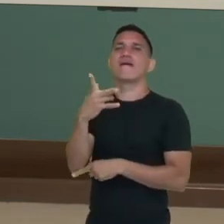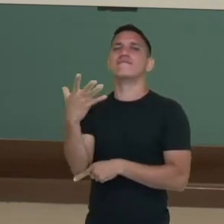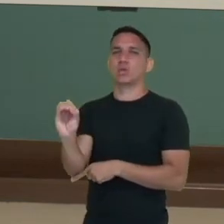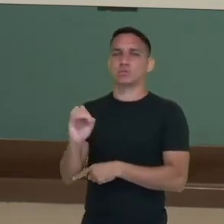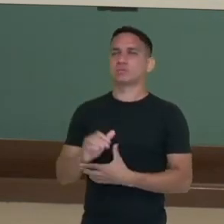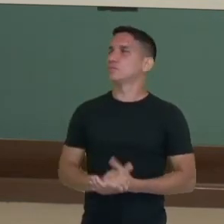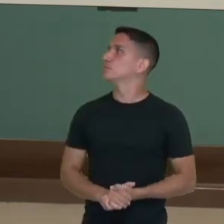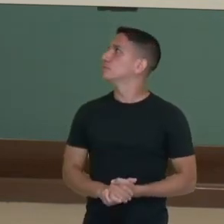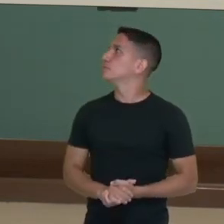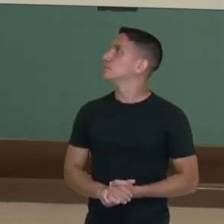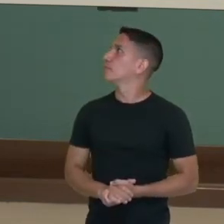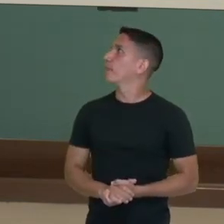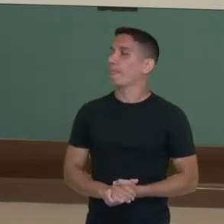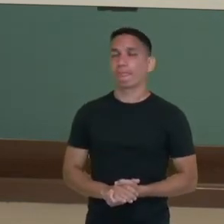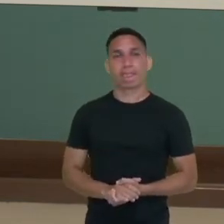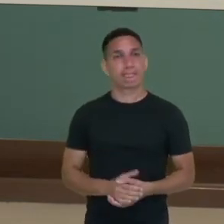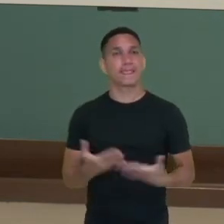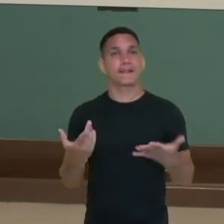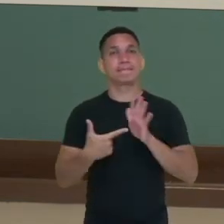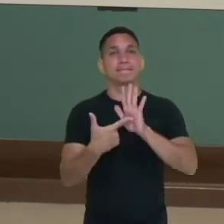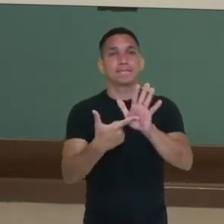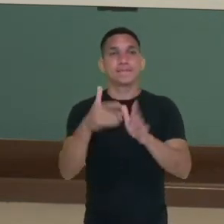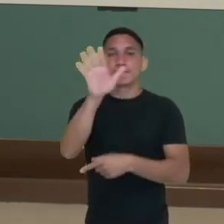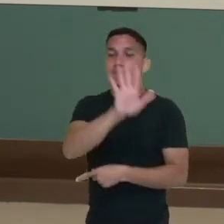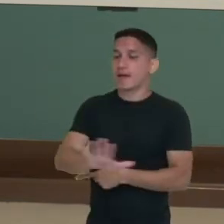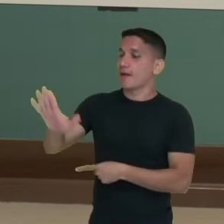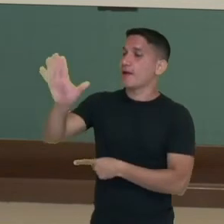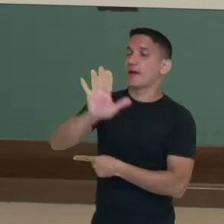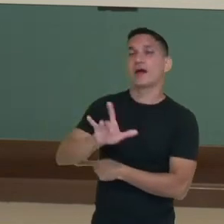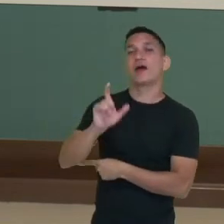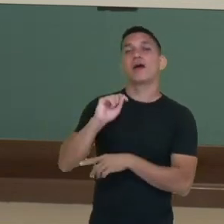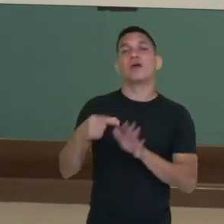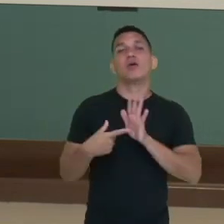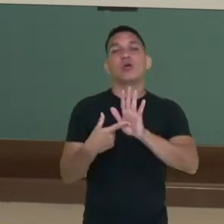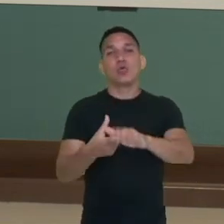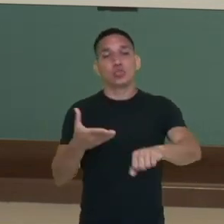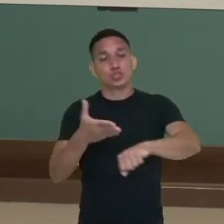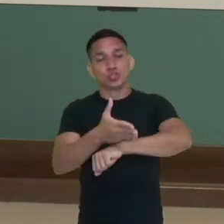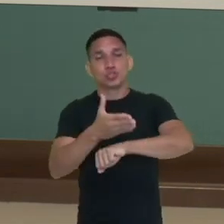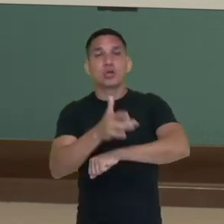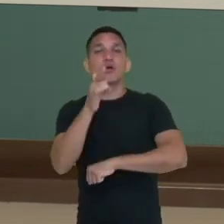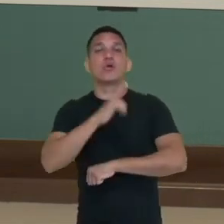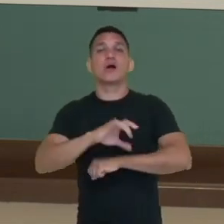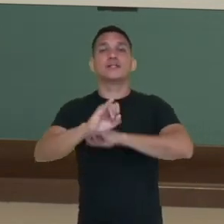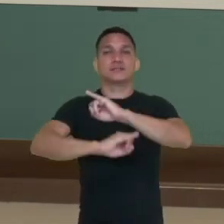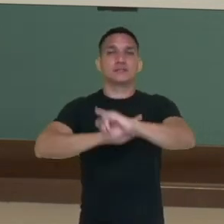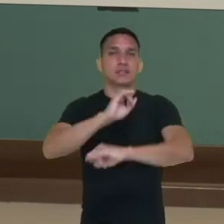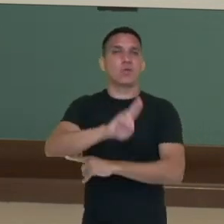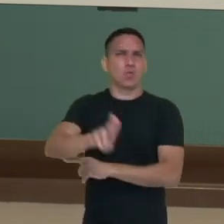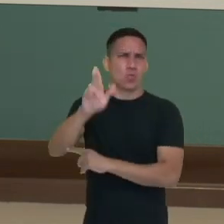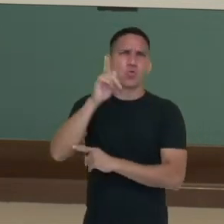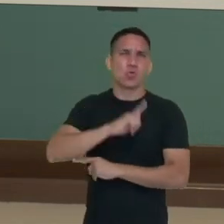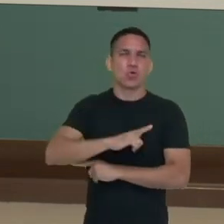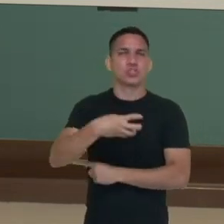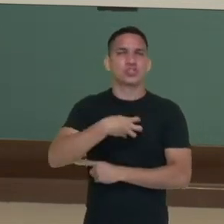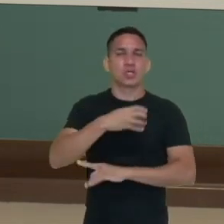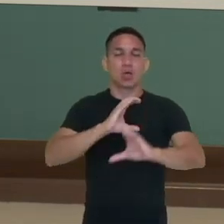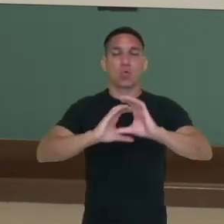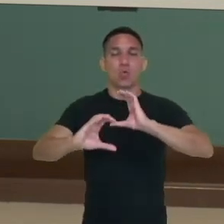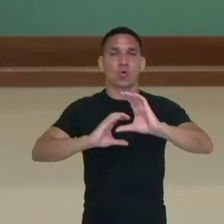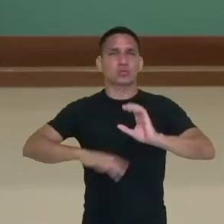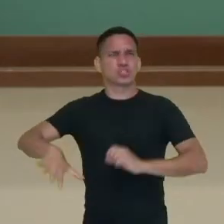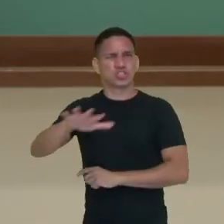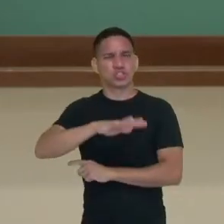bem. E aqui temos um mapa, né, mostrando aí o acesso à internet, né, os meios de comunicação de um modo geral.